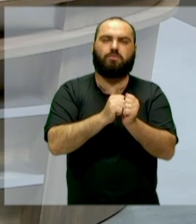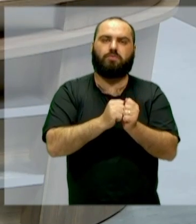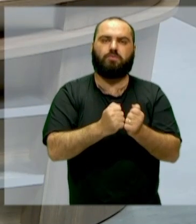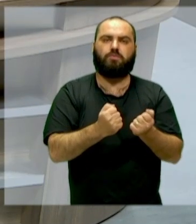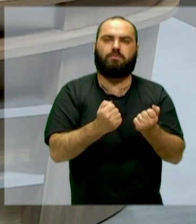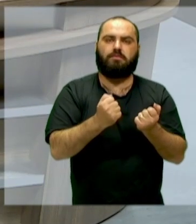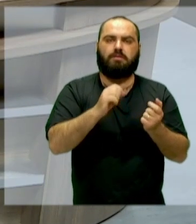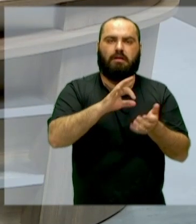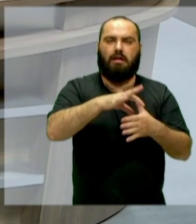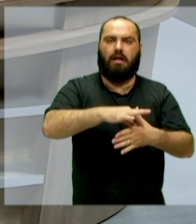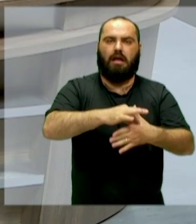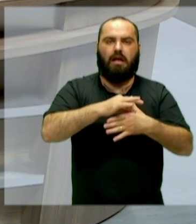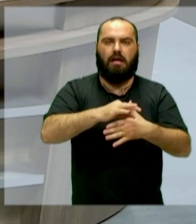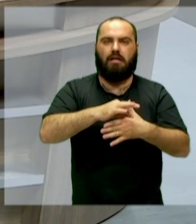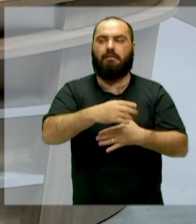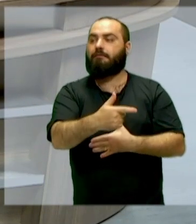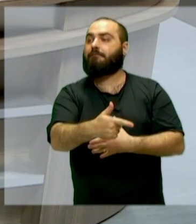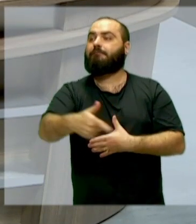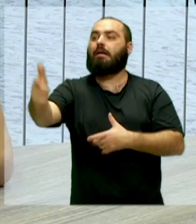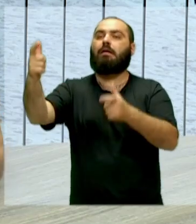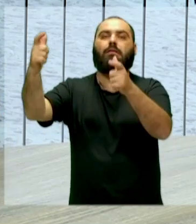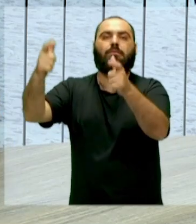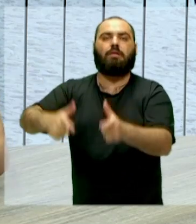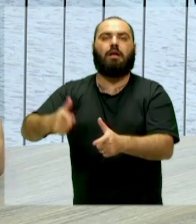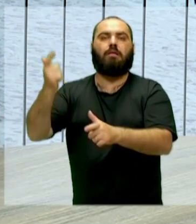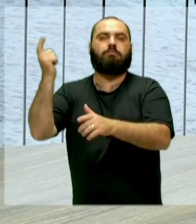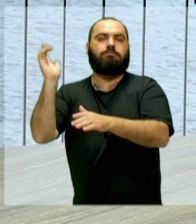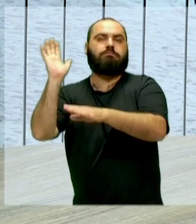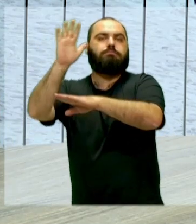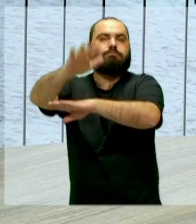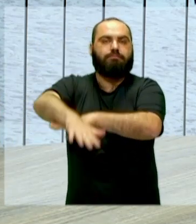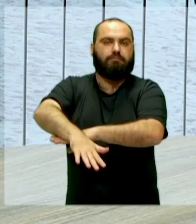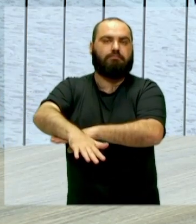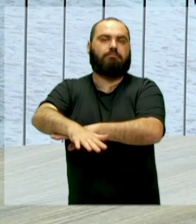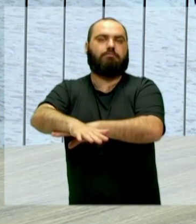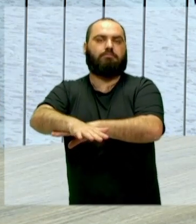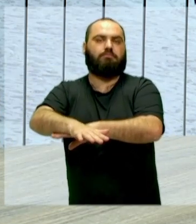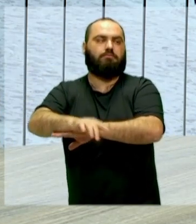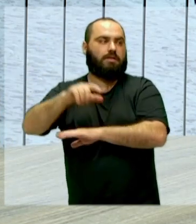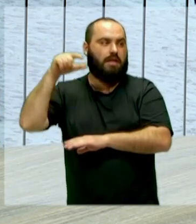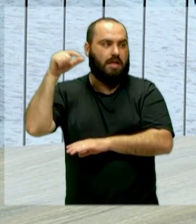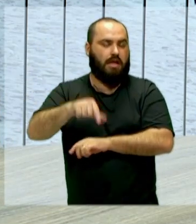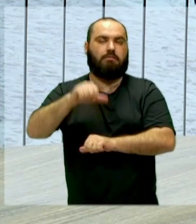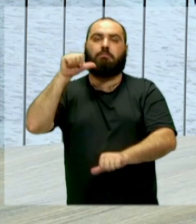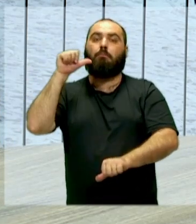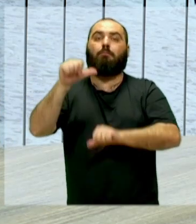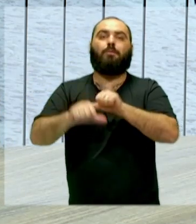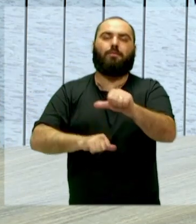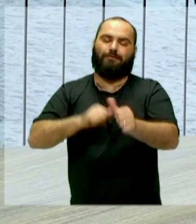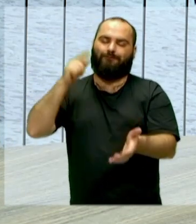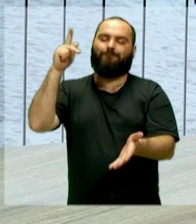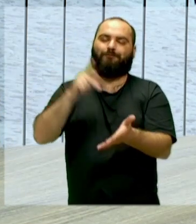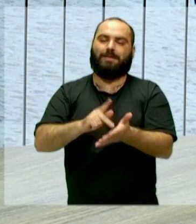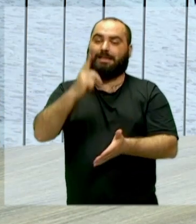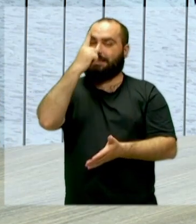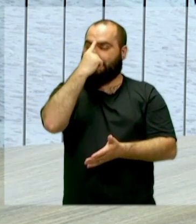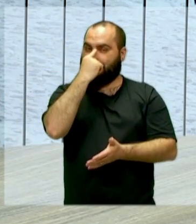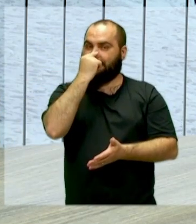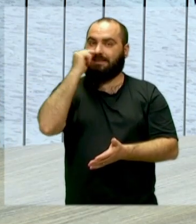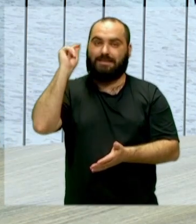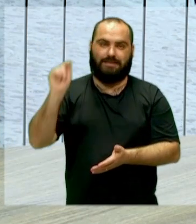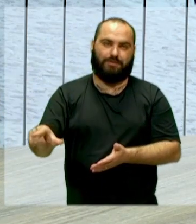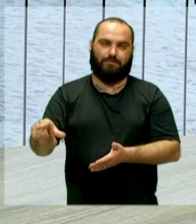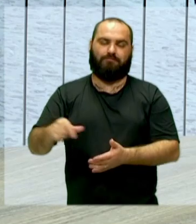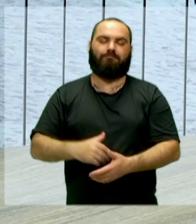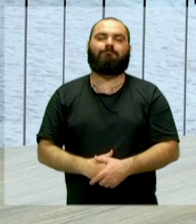mando para uma terro sanitário É nesse momento de misturar os resíduos que ele se transforma de fato em lixo Então o conceito Lixo